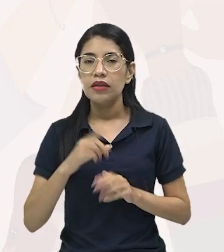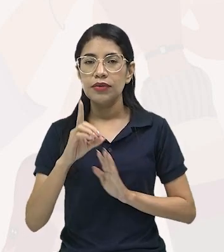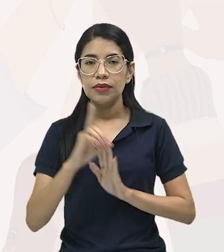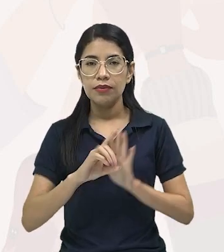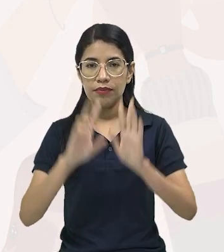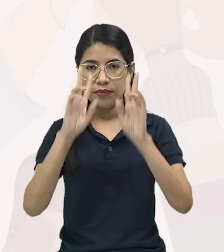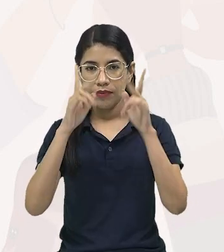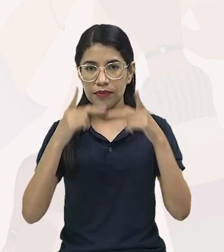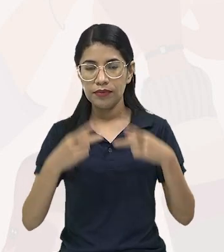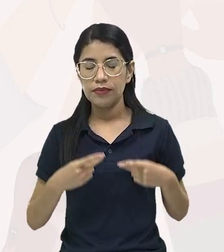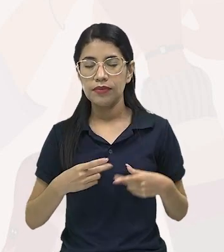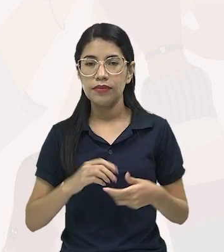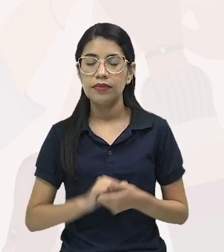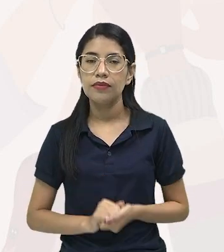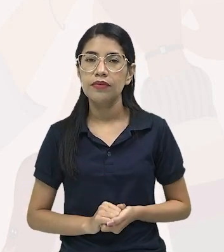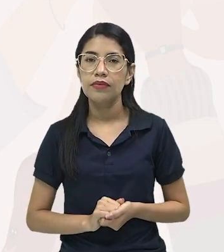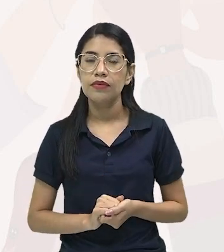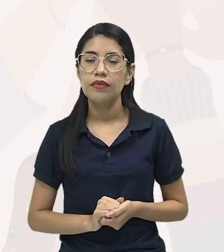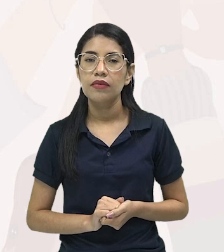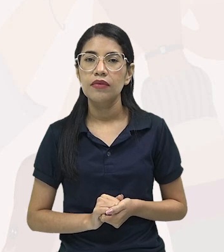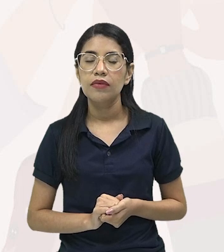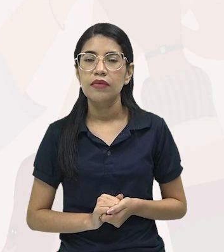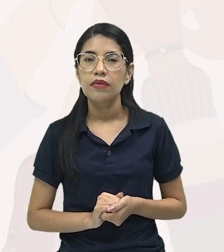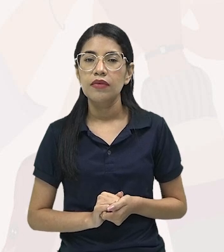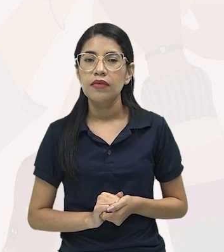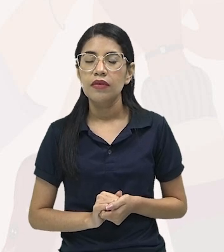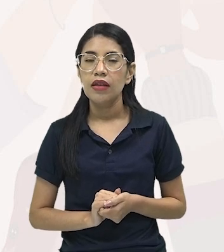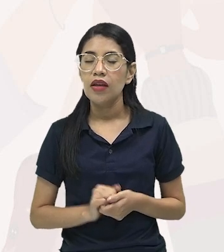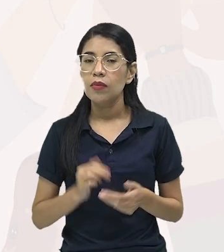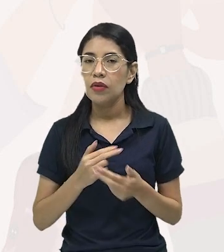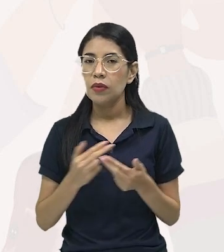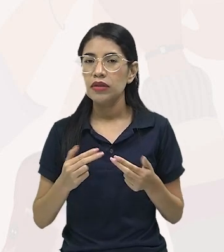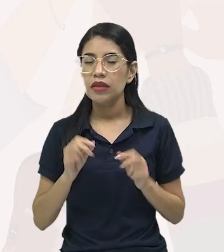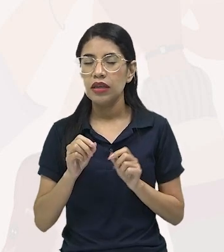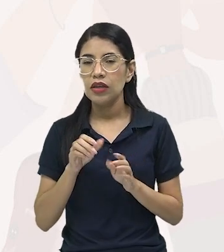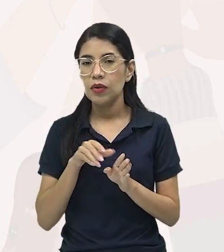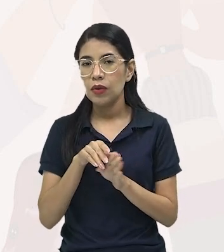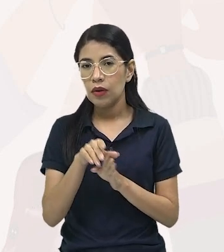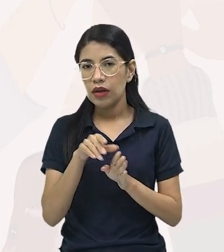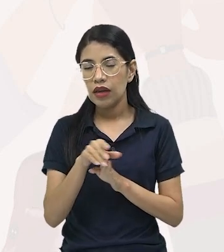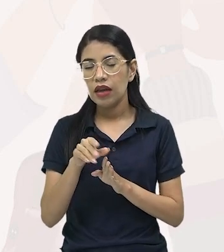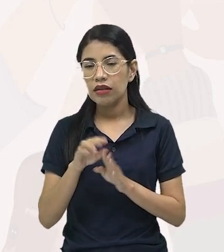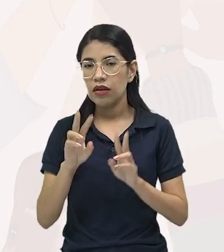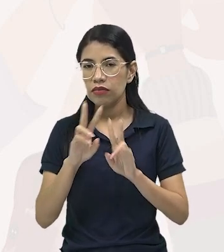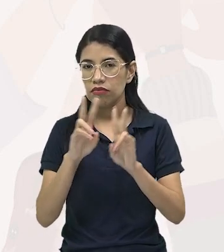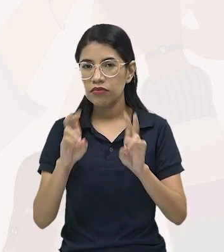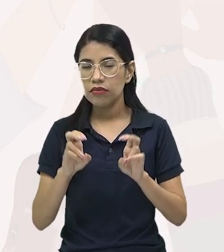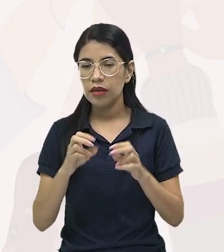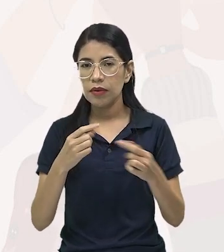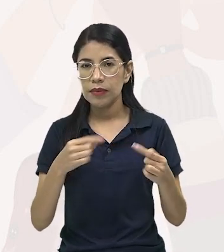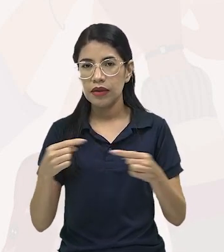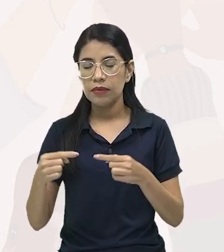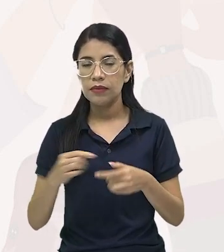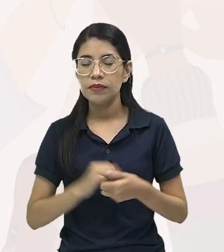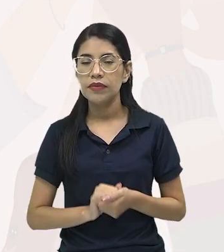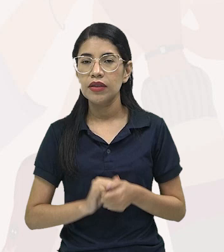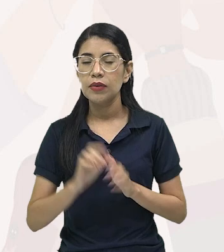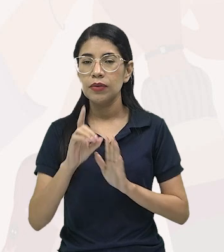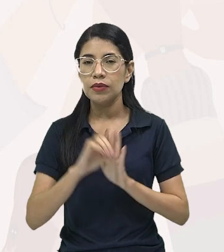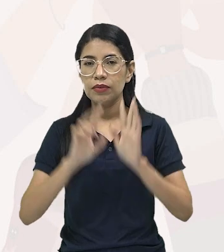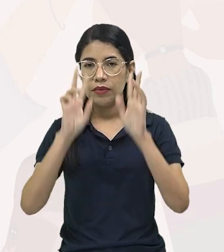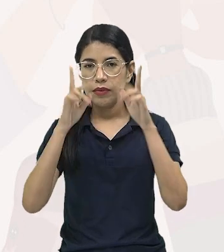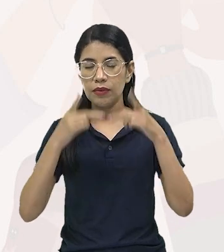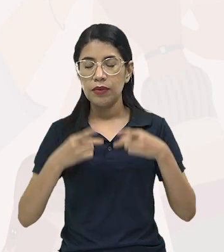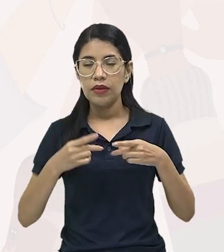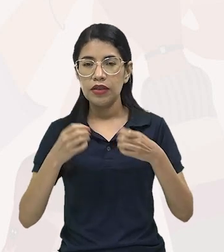já falando sobre os direitos humanos como algo que guia esse tipo de tema. Os direitos humanos são como regras que dizem